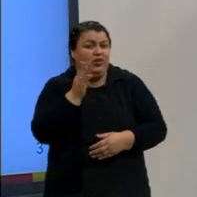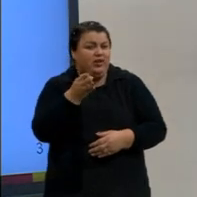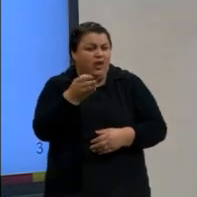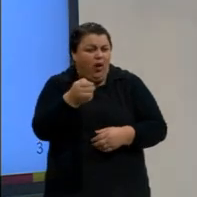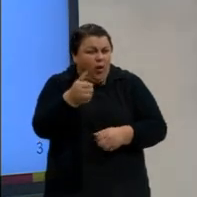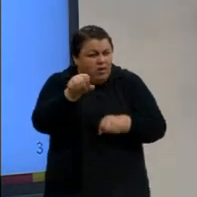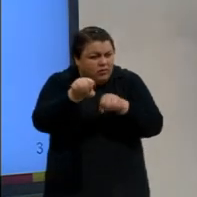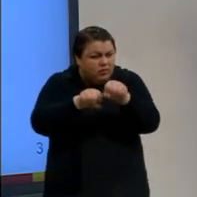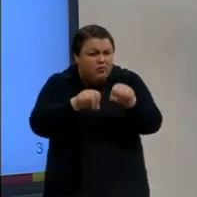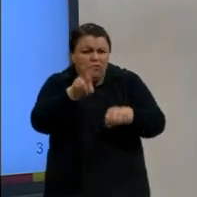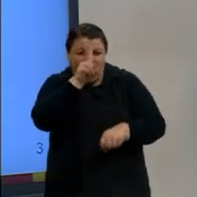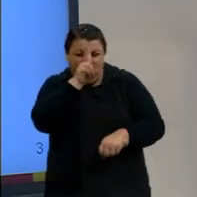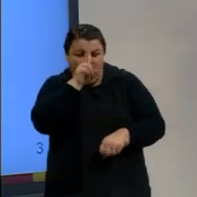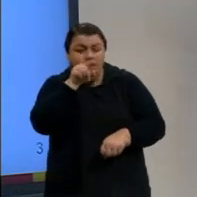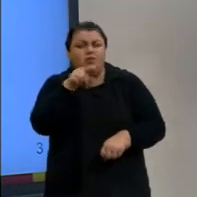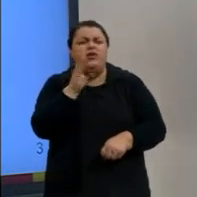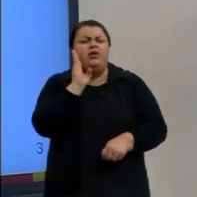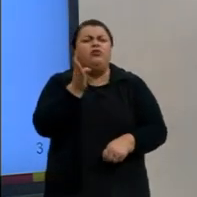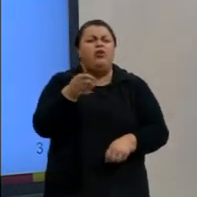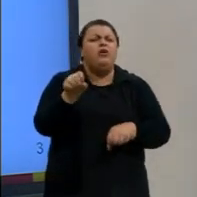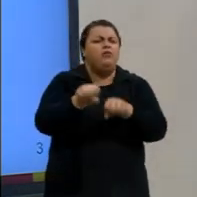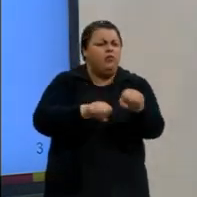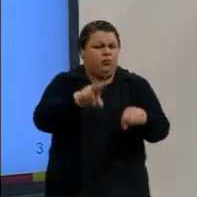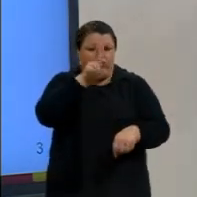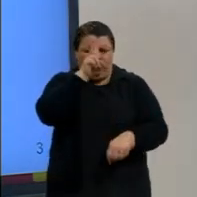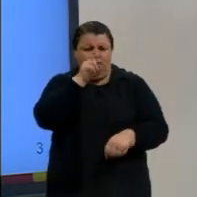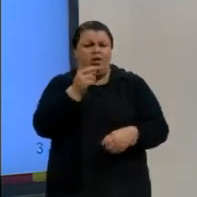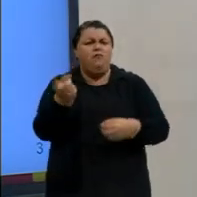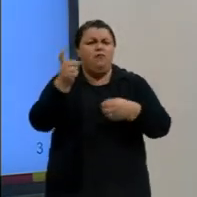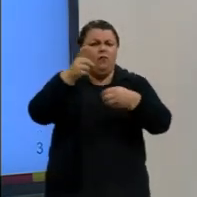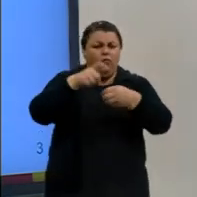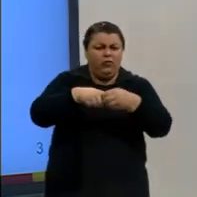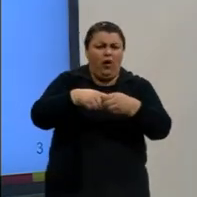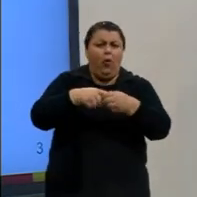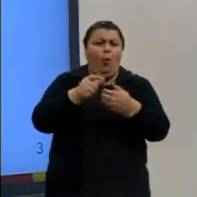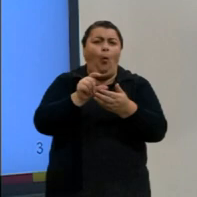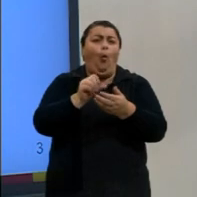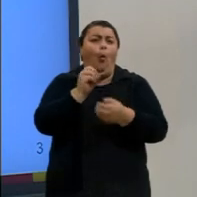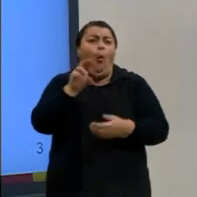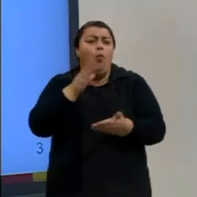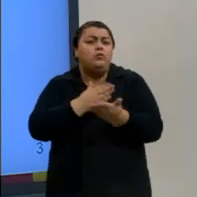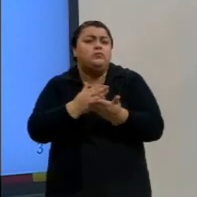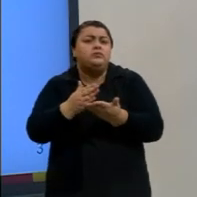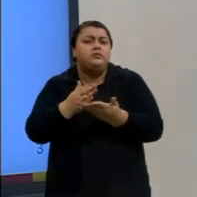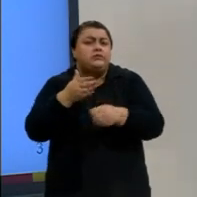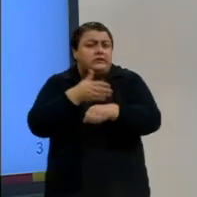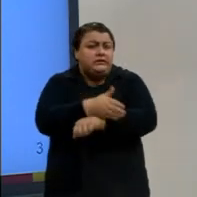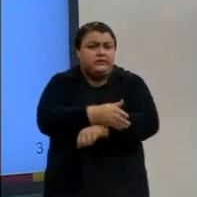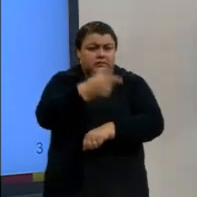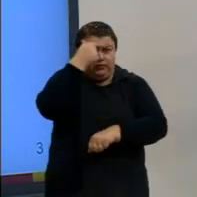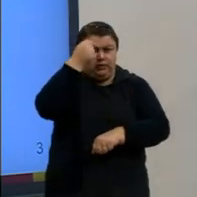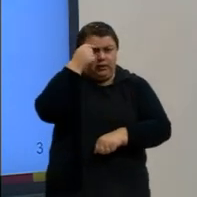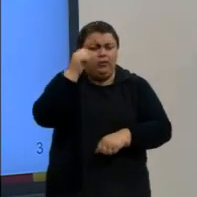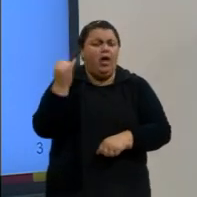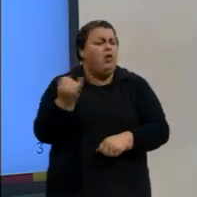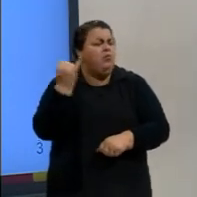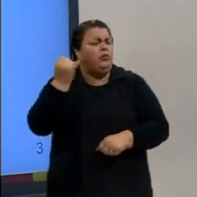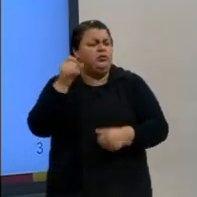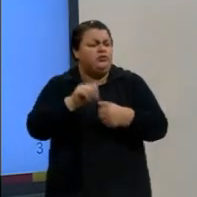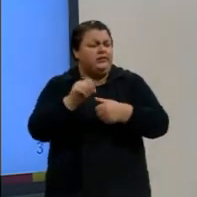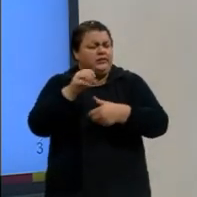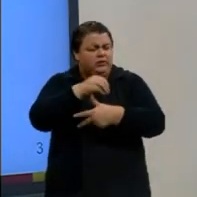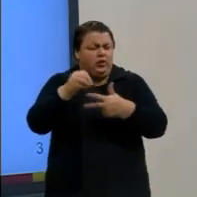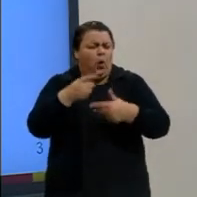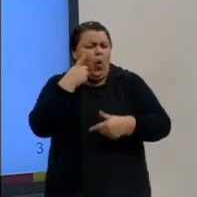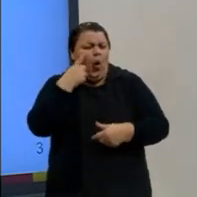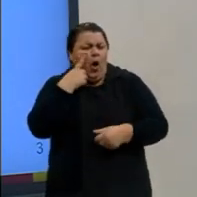o ensino médio você que já concluiu e quer voltar o ensino superior é muito importante realizar o Enem ela ficando ligado nas